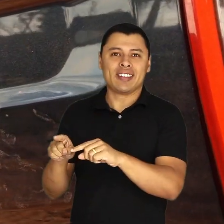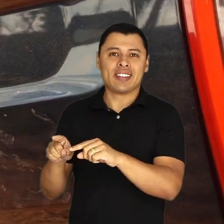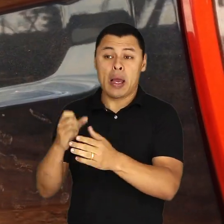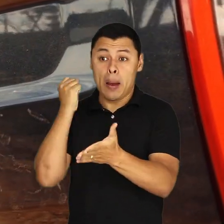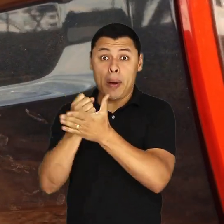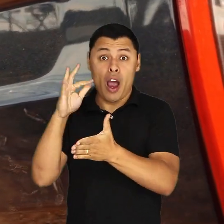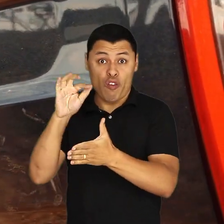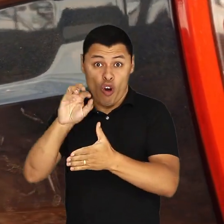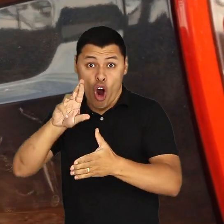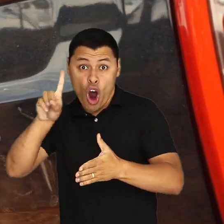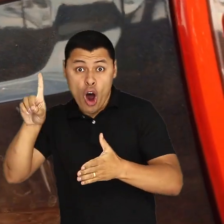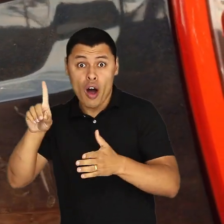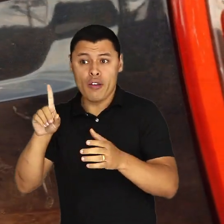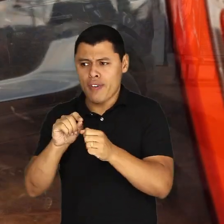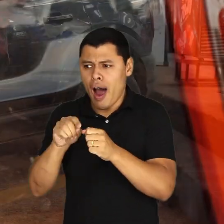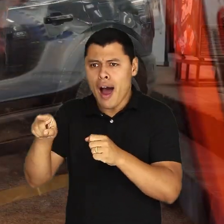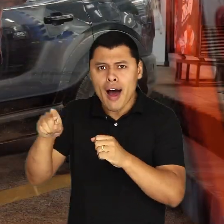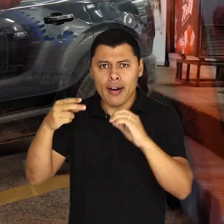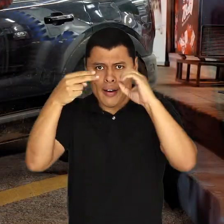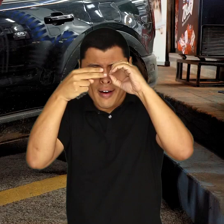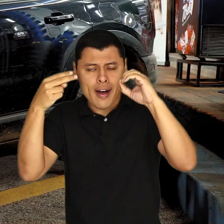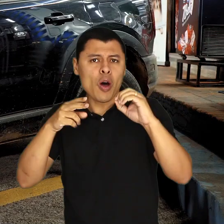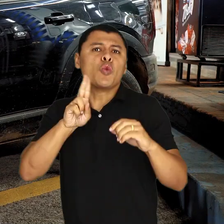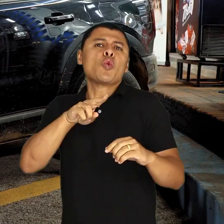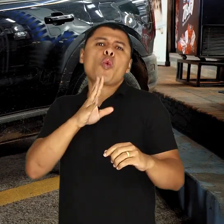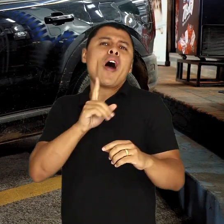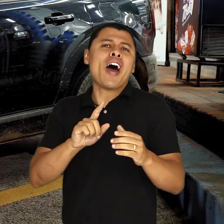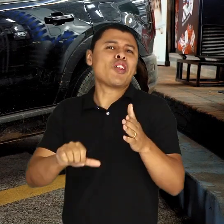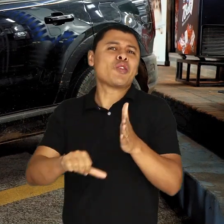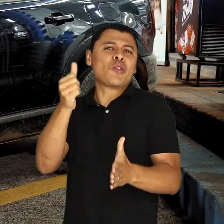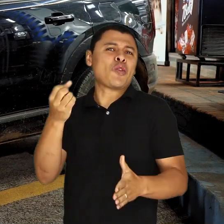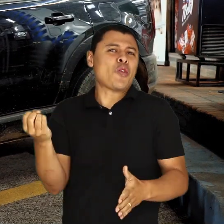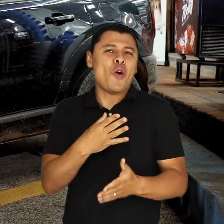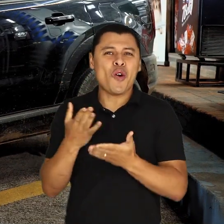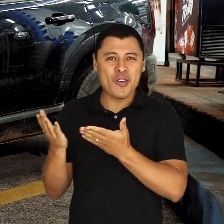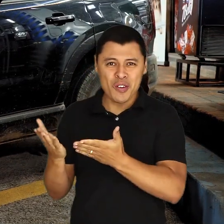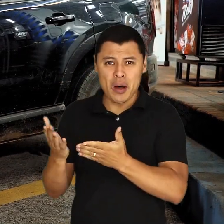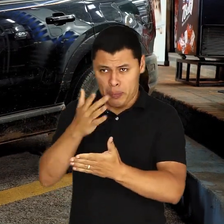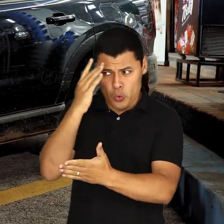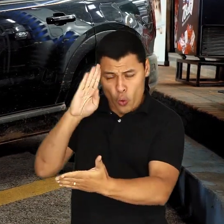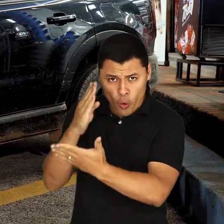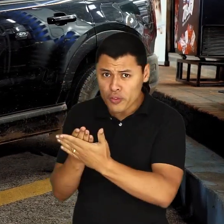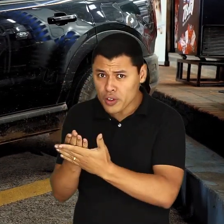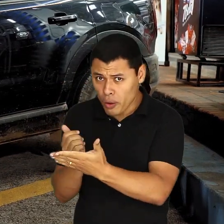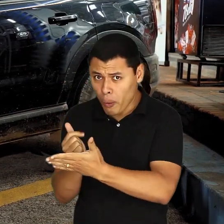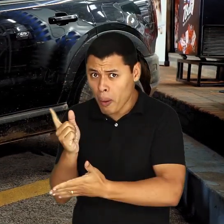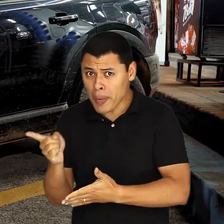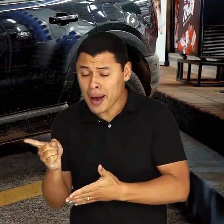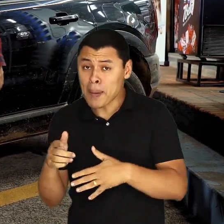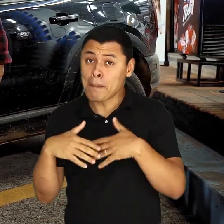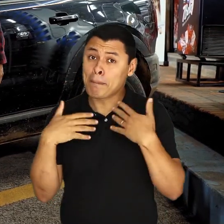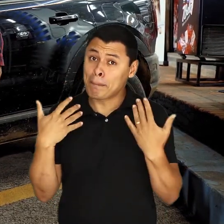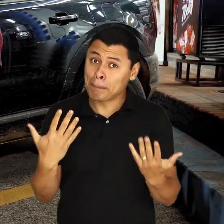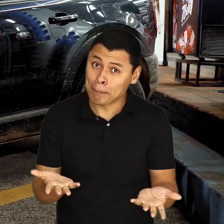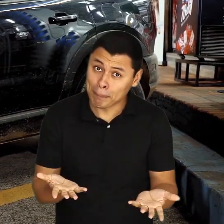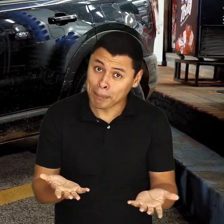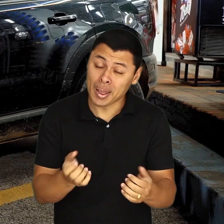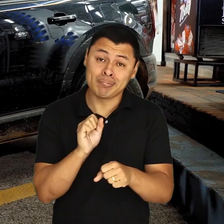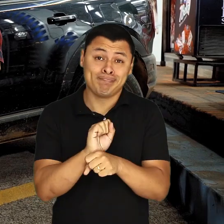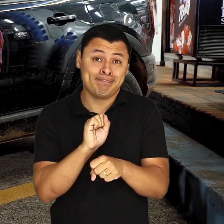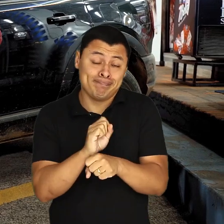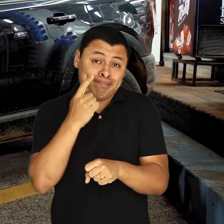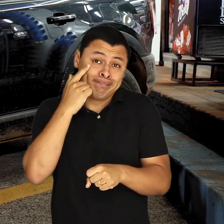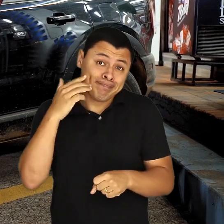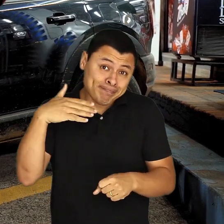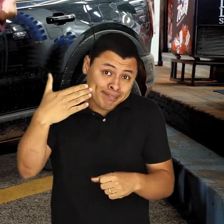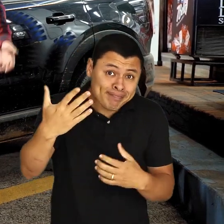marca, só que depende da confiança do consumidor, né? Então, como eu falei no começo, o consumidor precisa entender que essa Ford aqui não